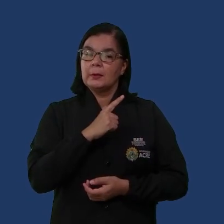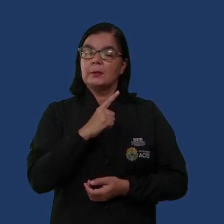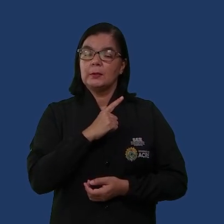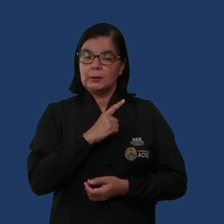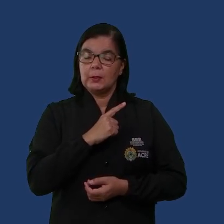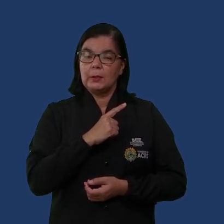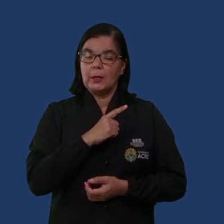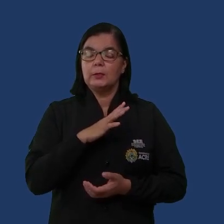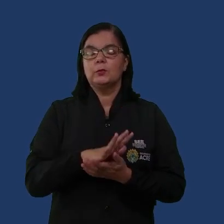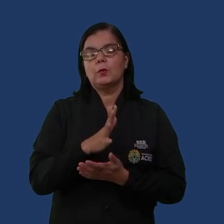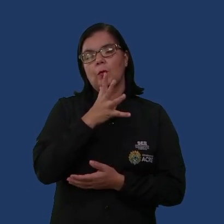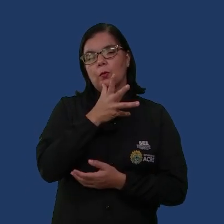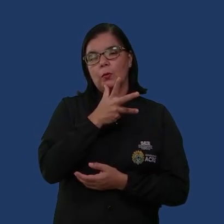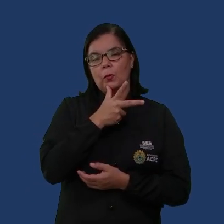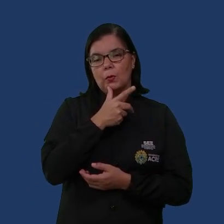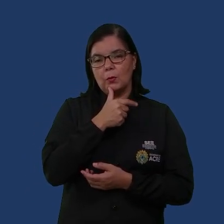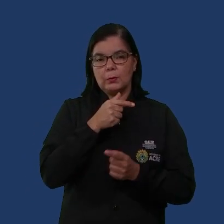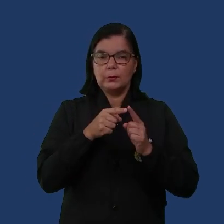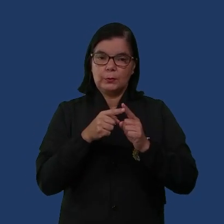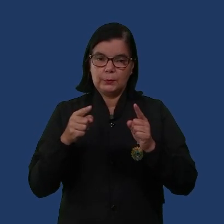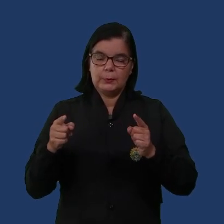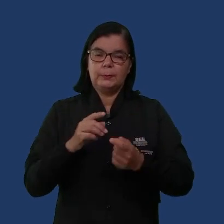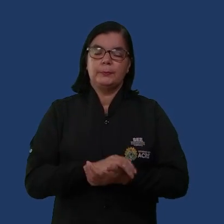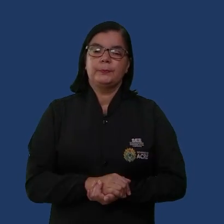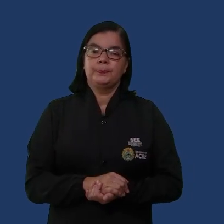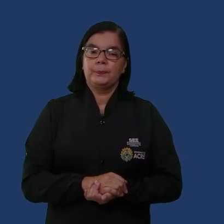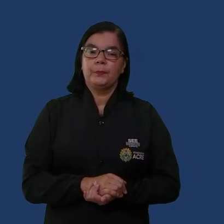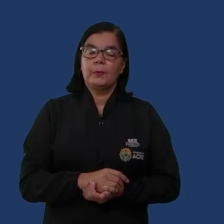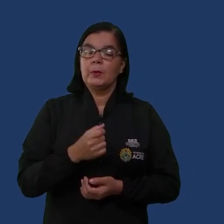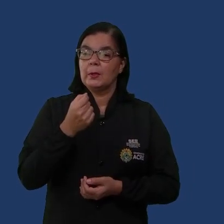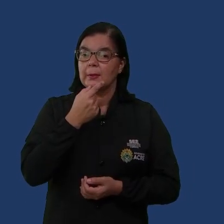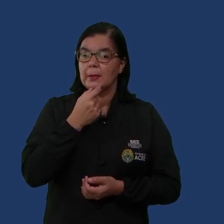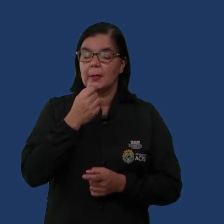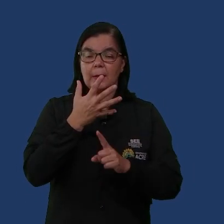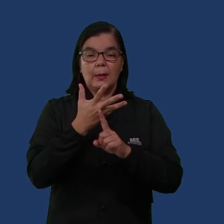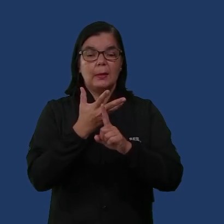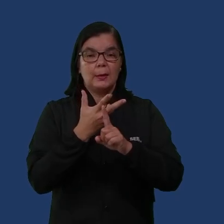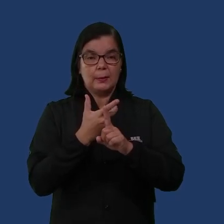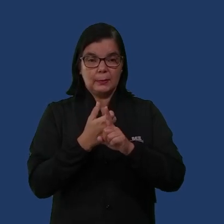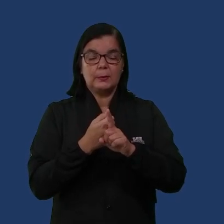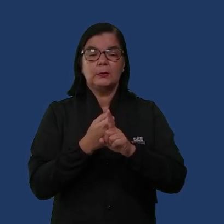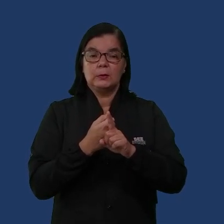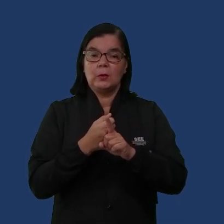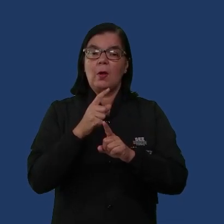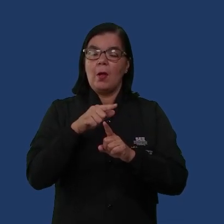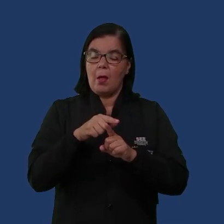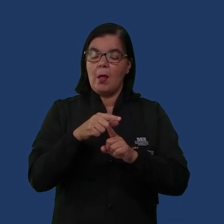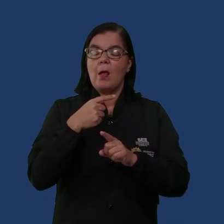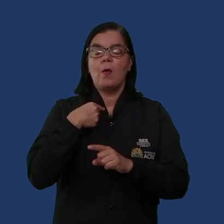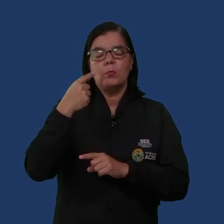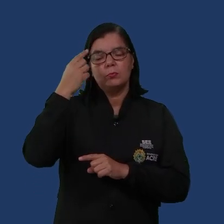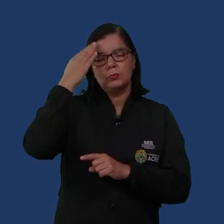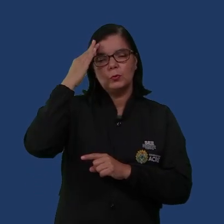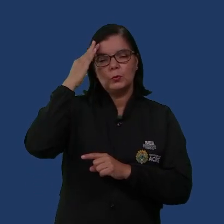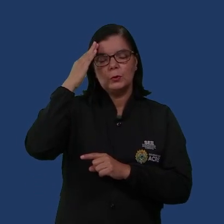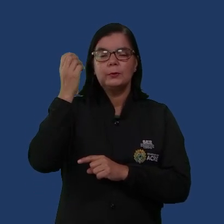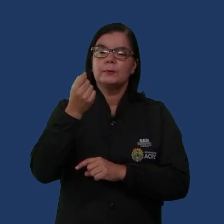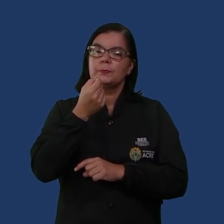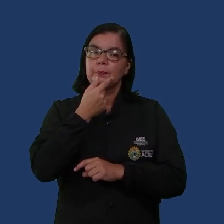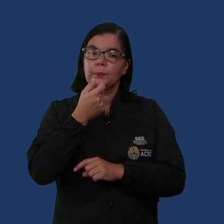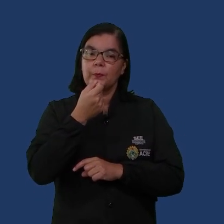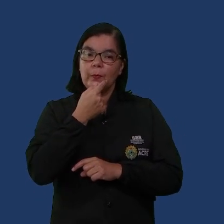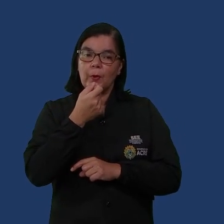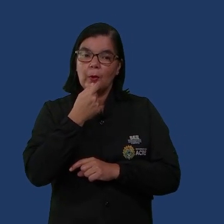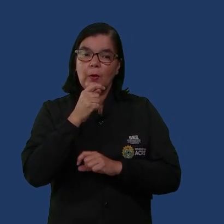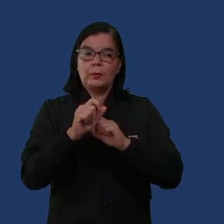uma durabilidade no tempo. Então a paródia na arte, ela é uma reinterpretação humorística de